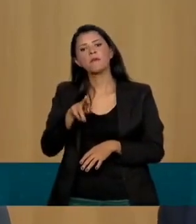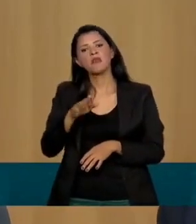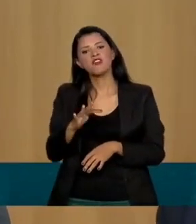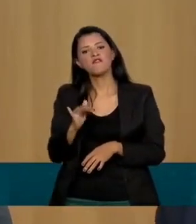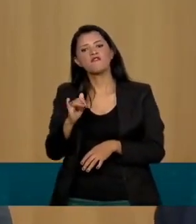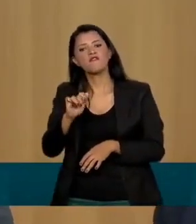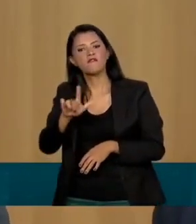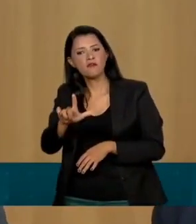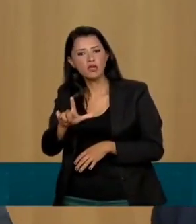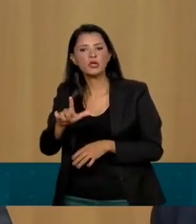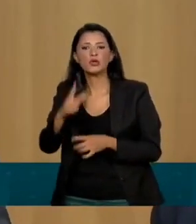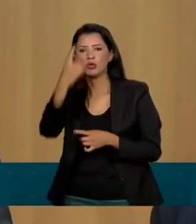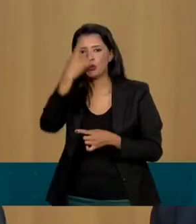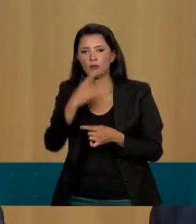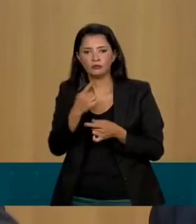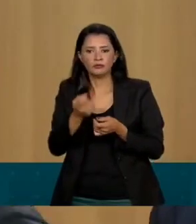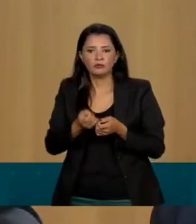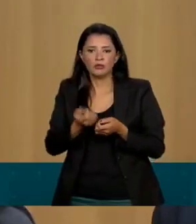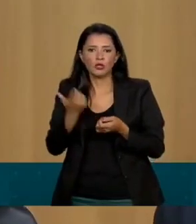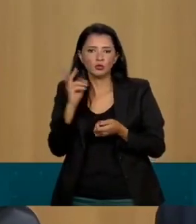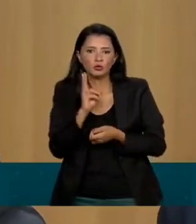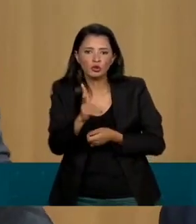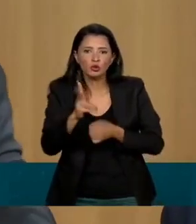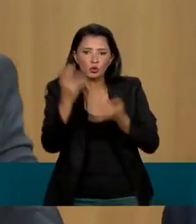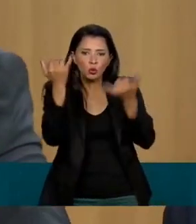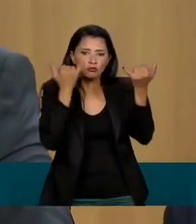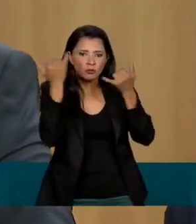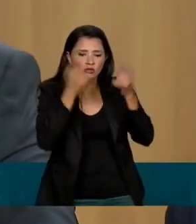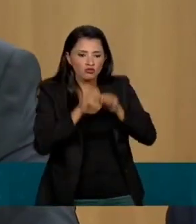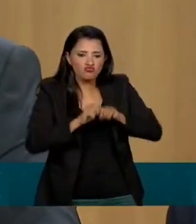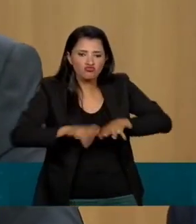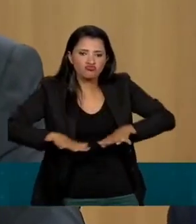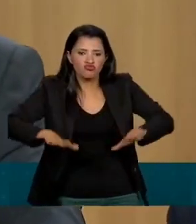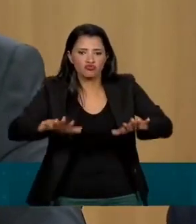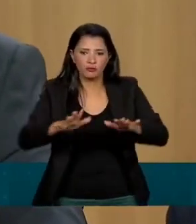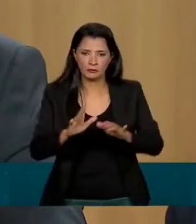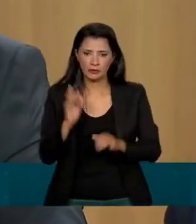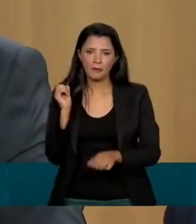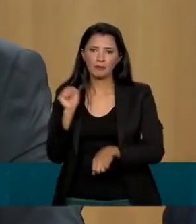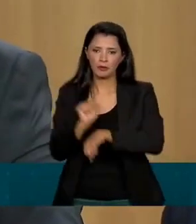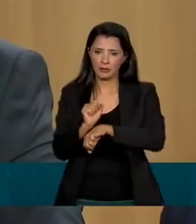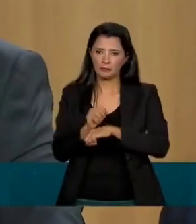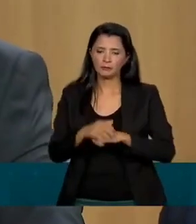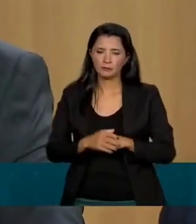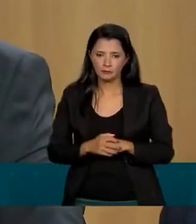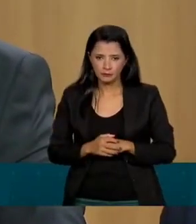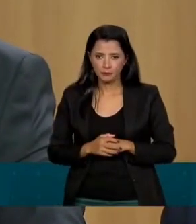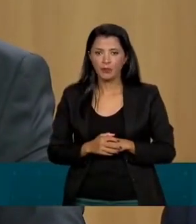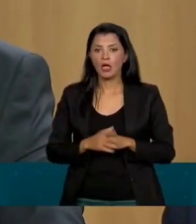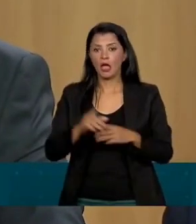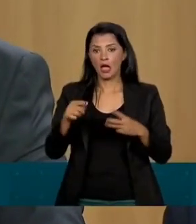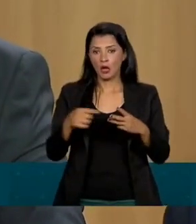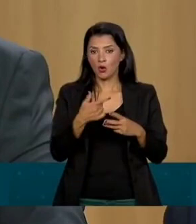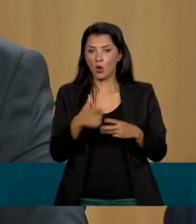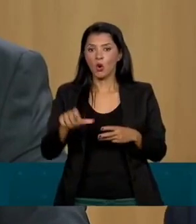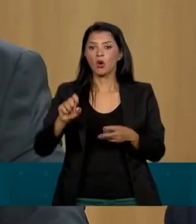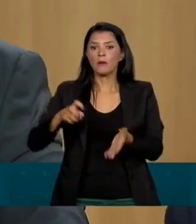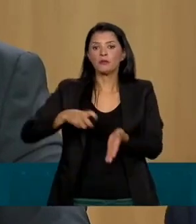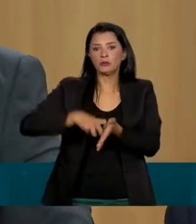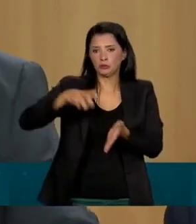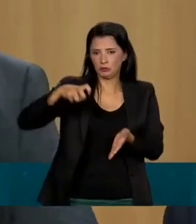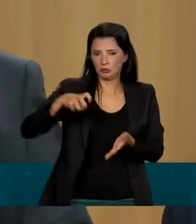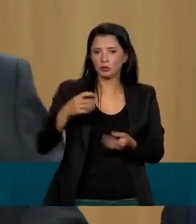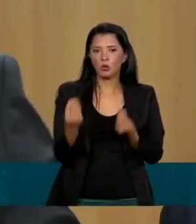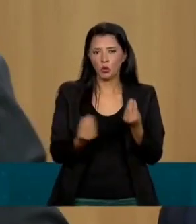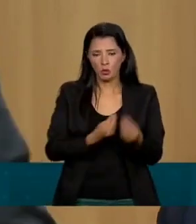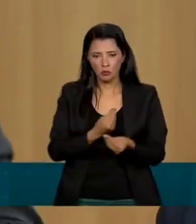e sejam multiplicadores desses conteúdos. Finalmente, em relação às sanções, nós